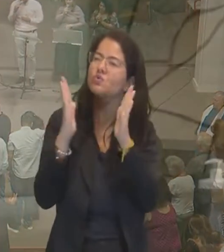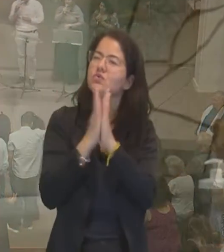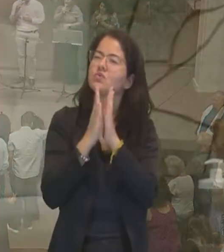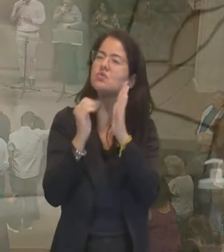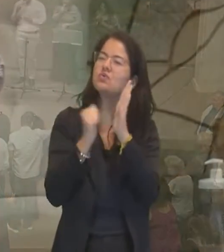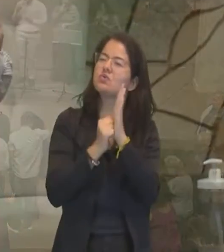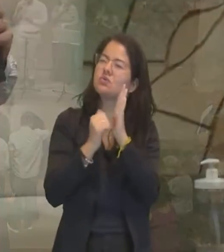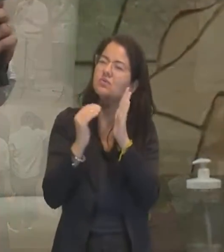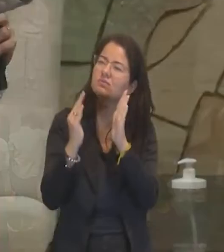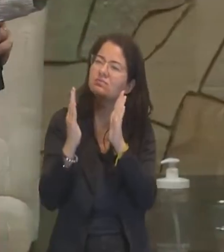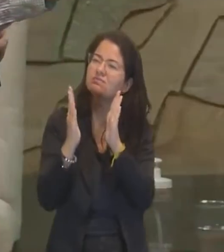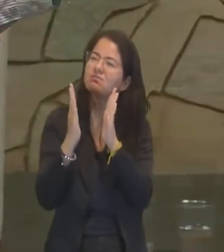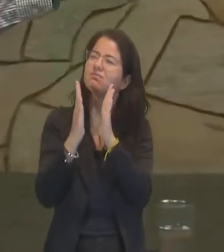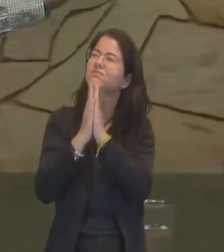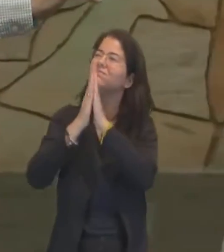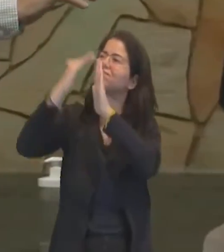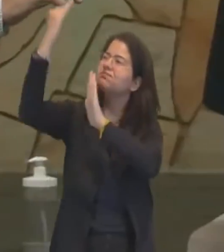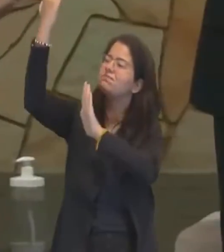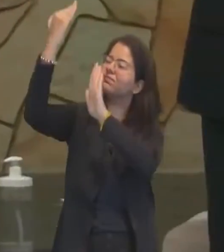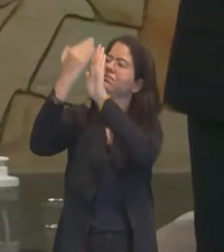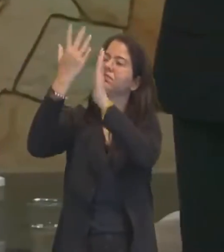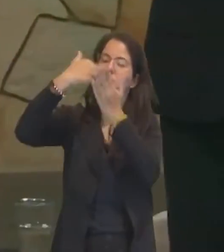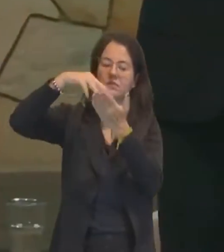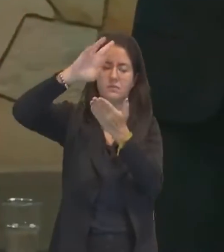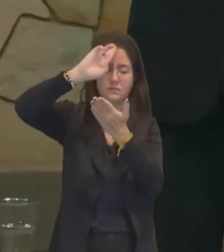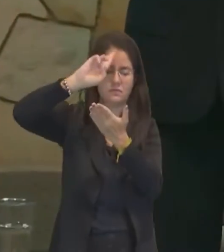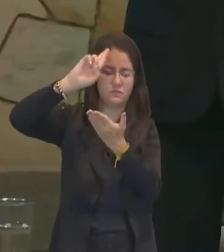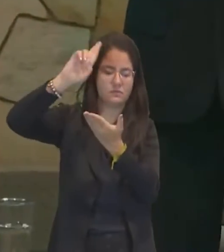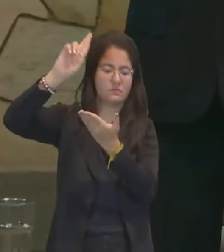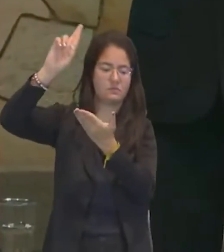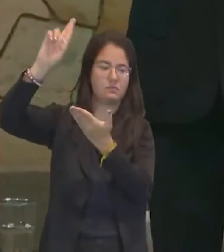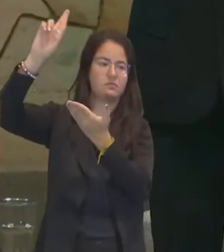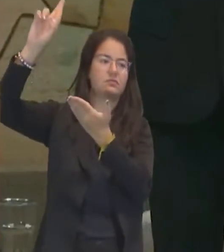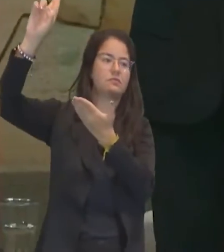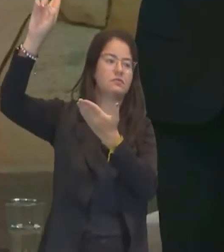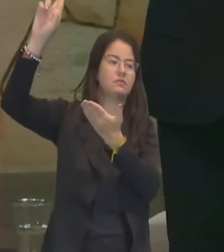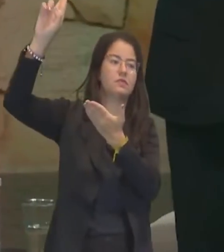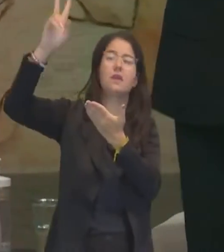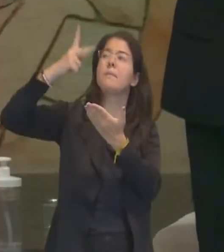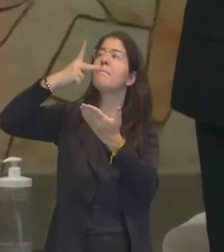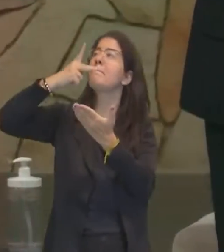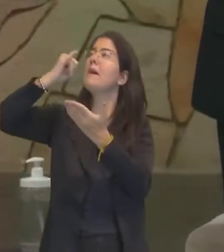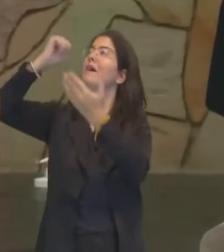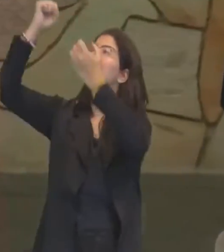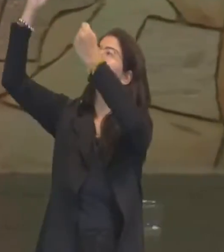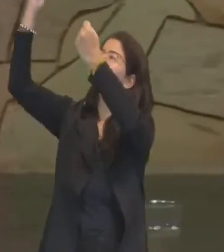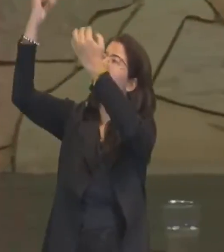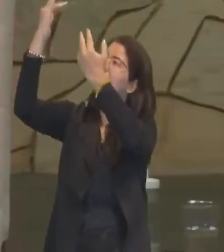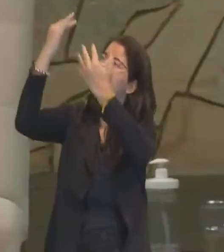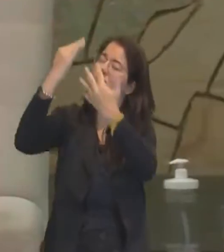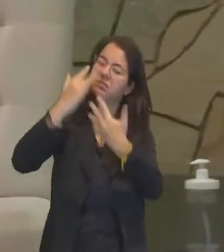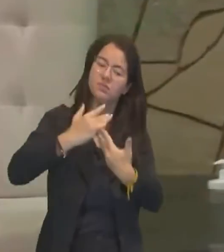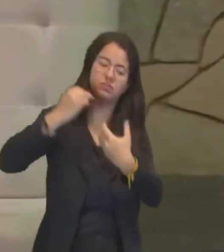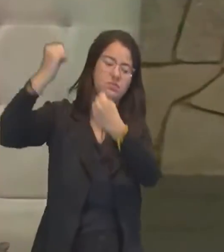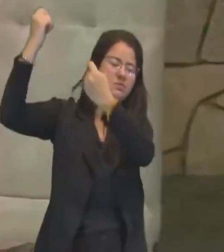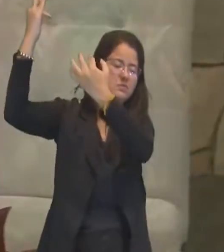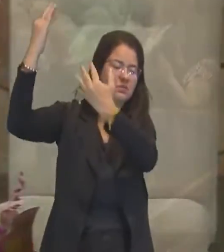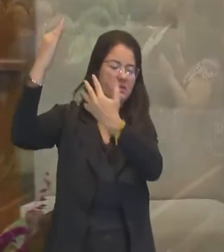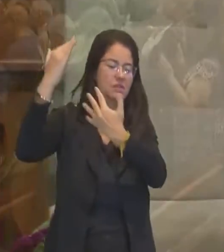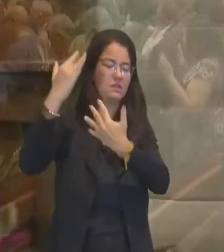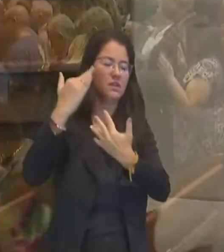Santo está sobre a sua vida nessa noite. Querido, Deus quer fazer algo na sua vida.